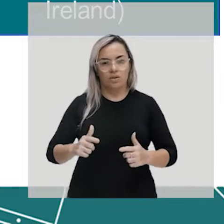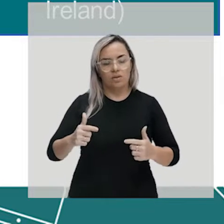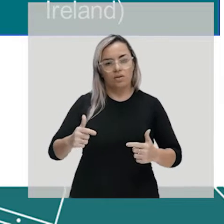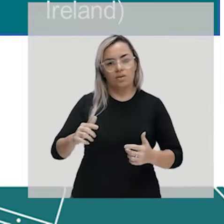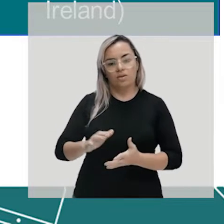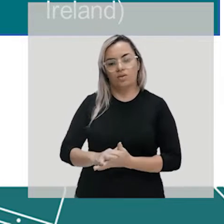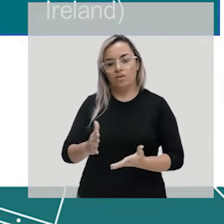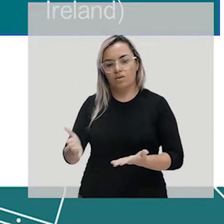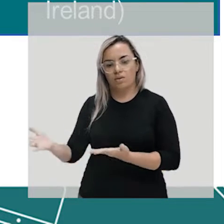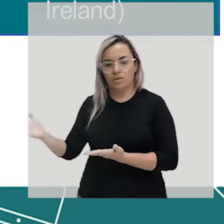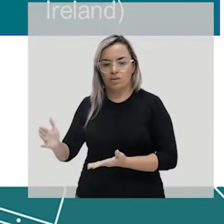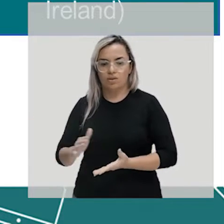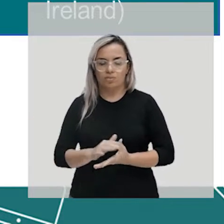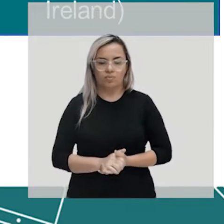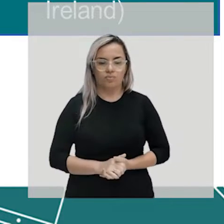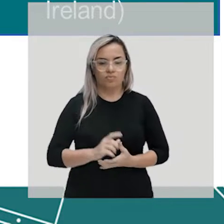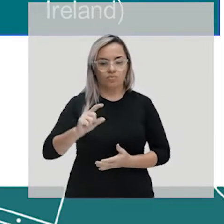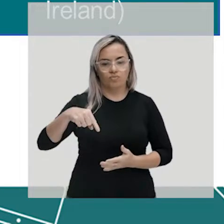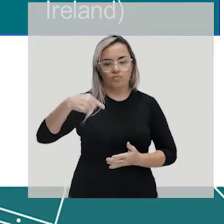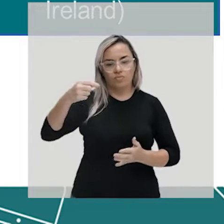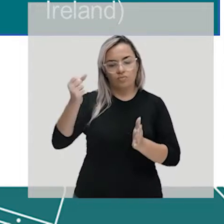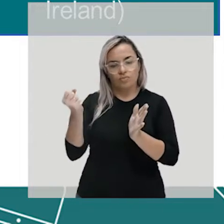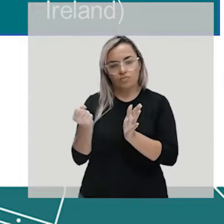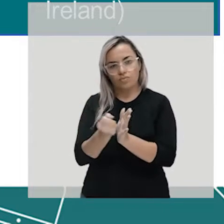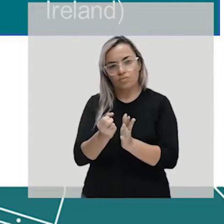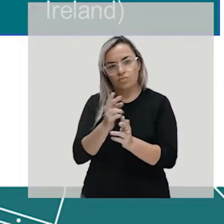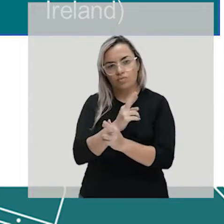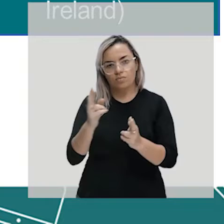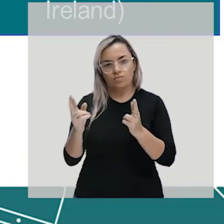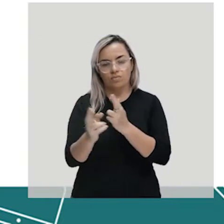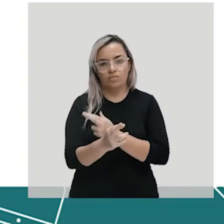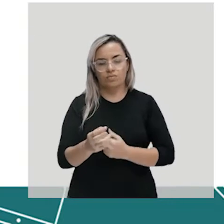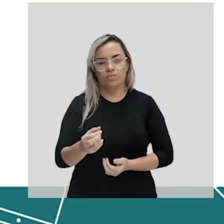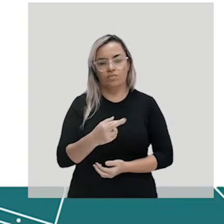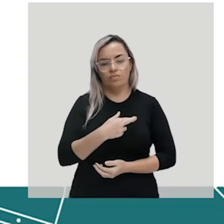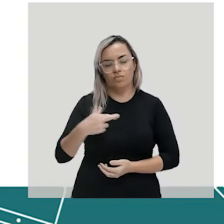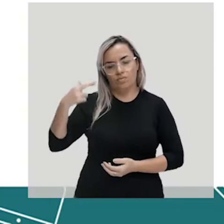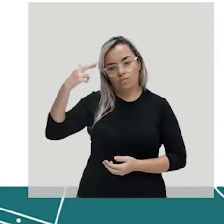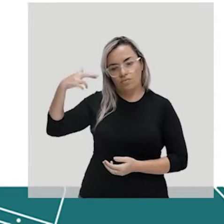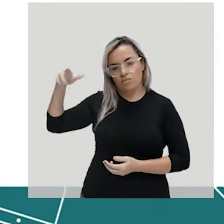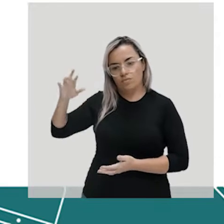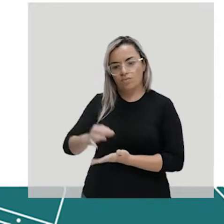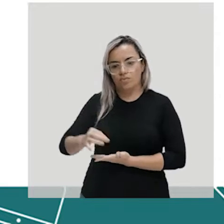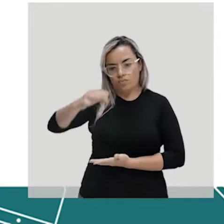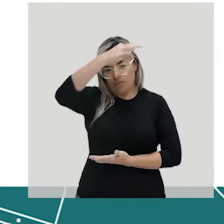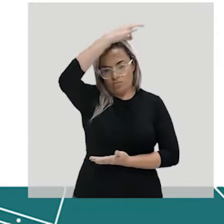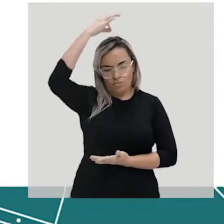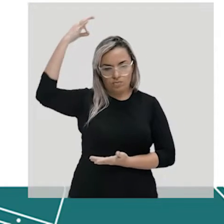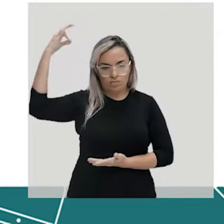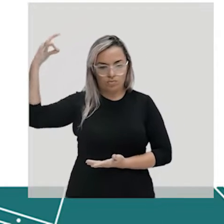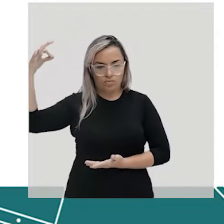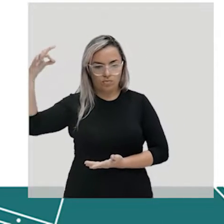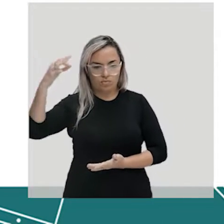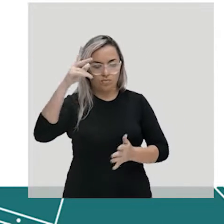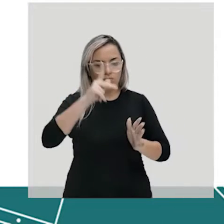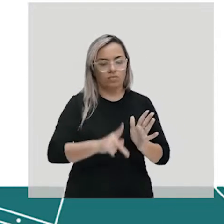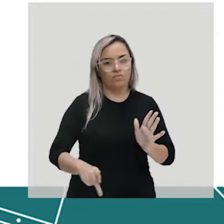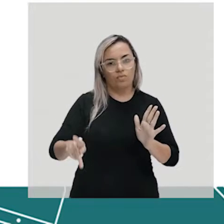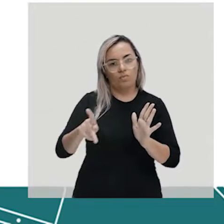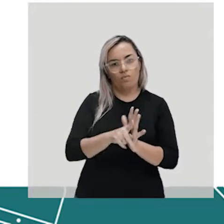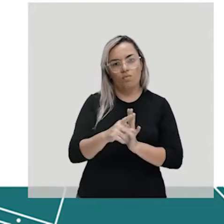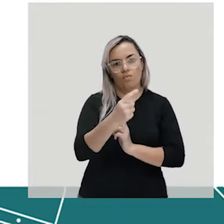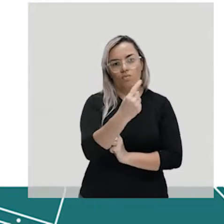outro símbolo justamente associado com a questão religiosa são os santos patronos da cada um dos países